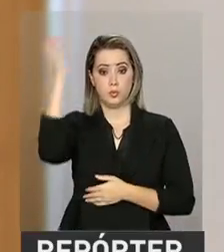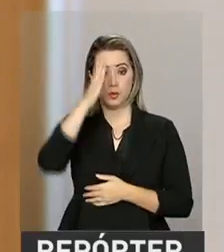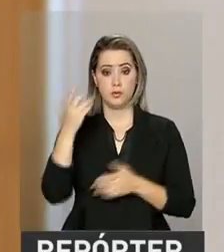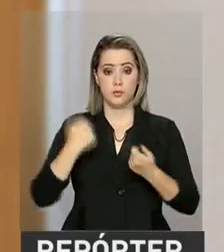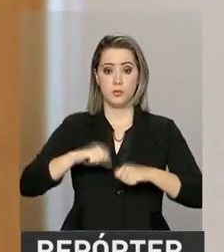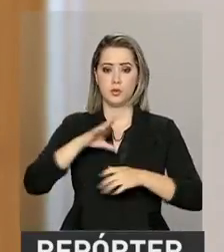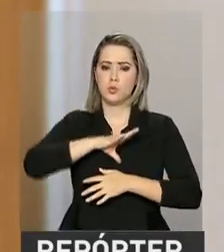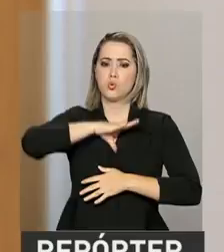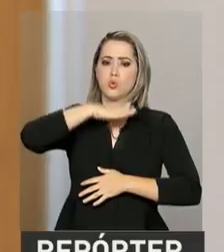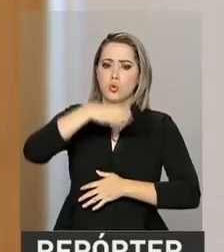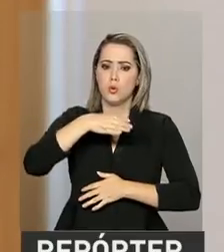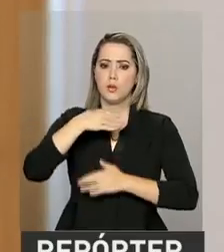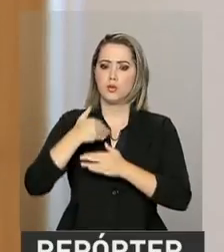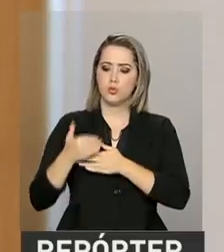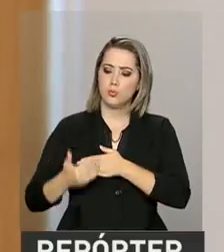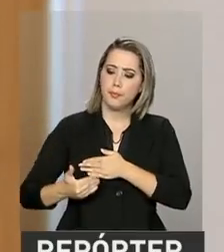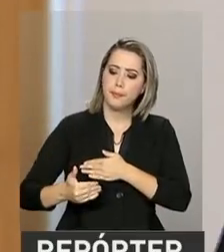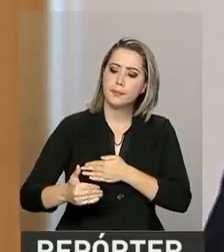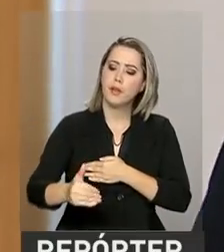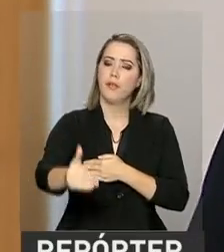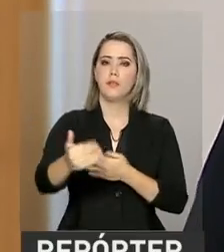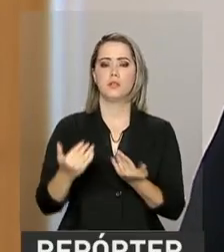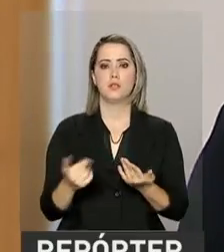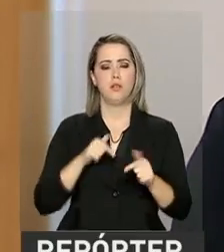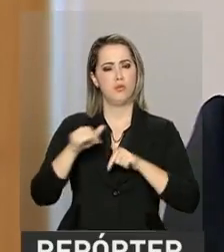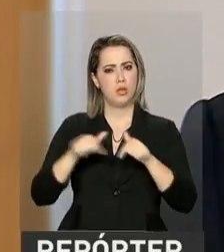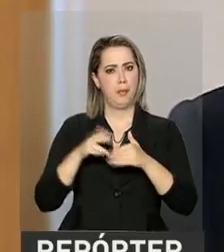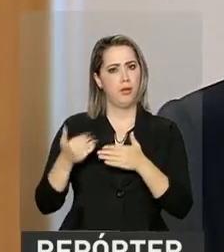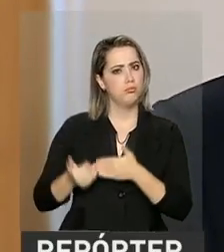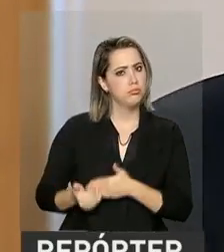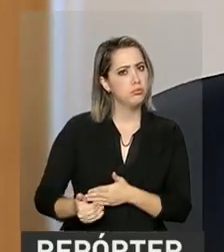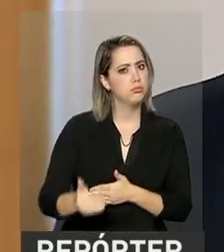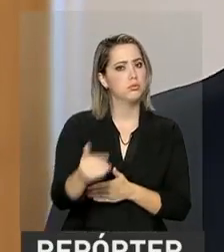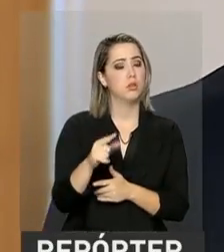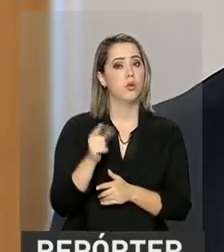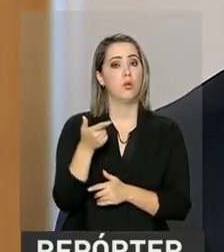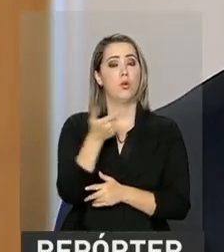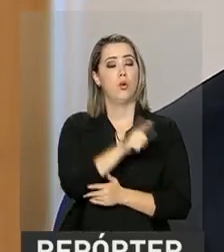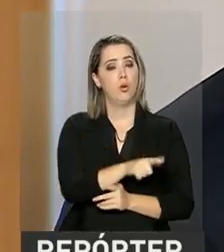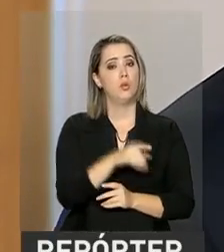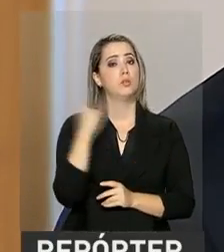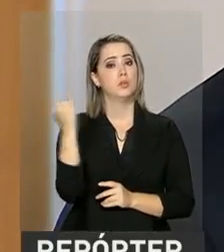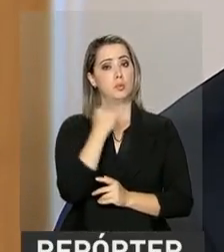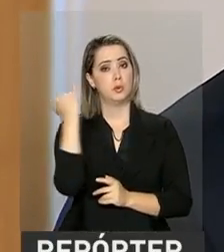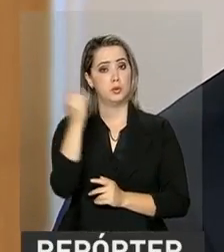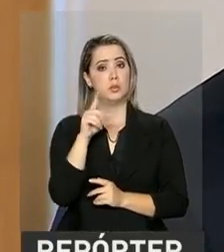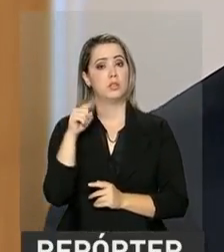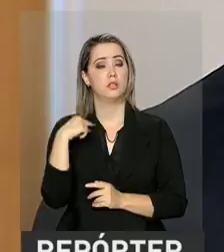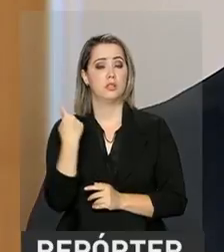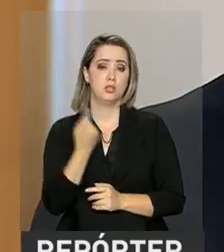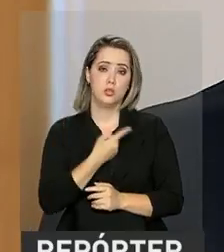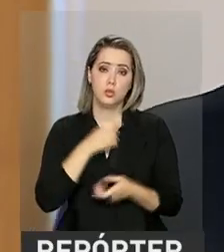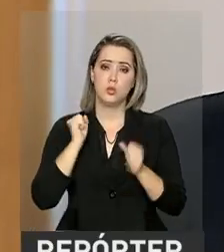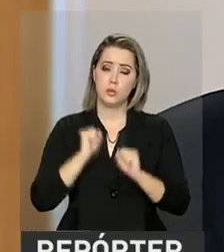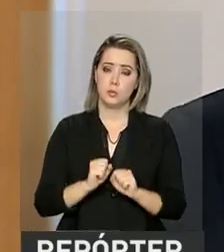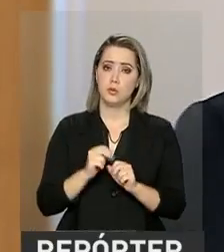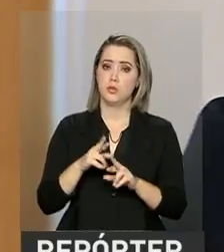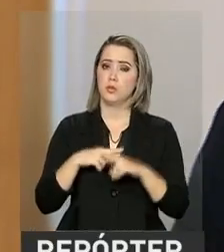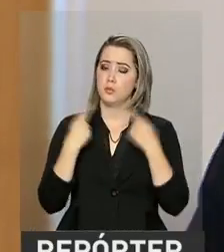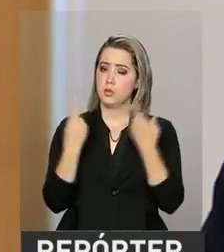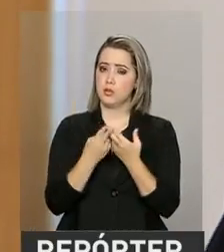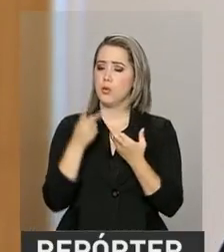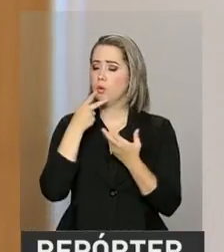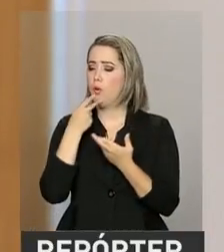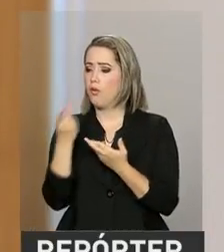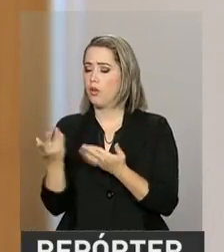para avançar como estamos avançando aqui e outra palavra chave penso eu que pode presidir esta reunião é